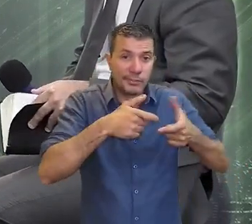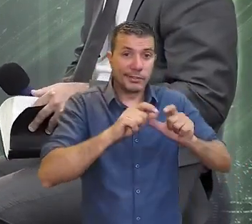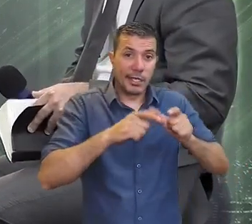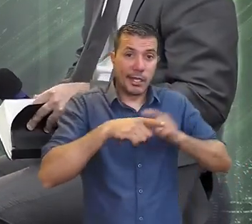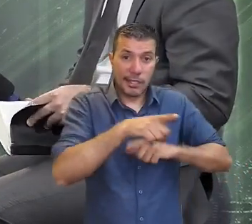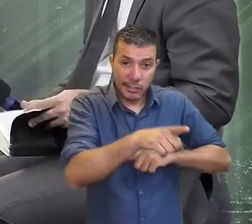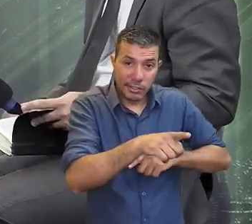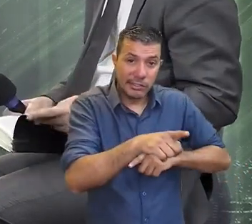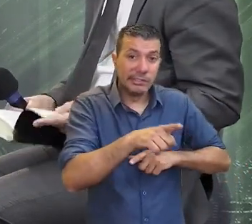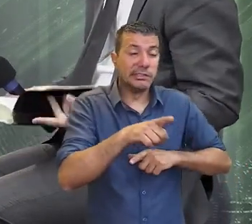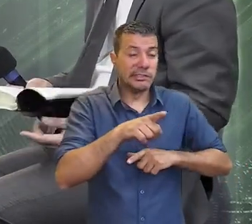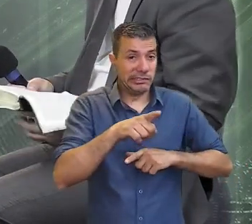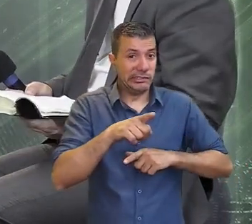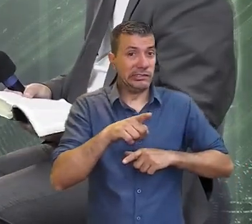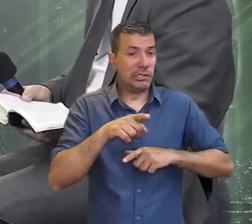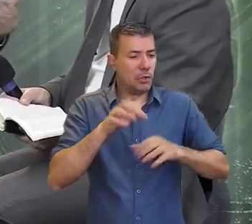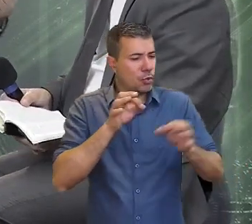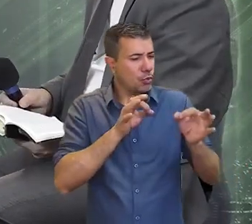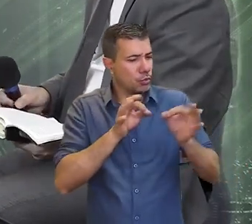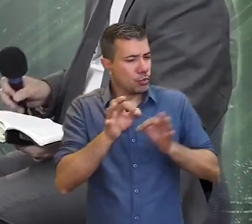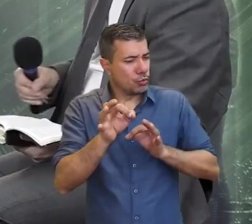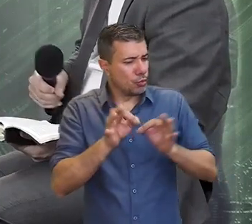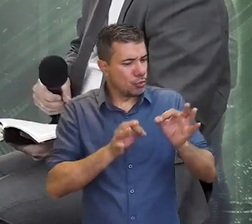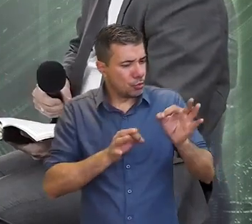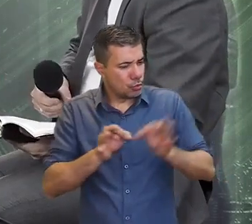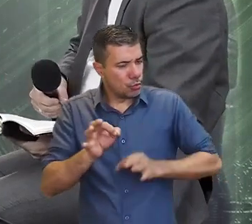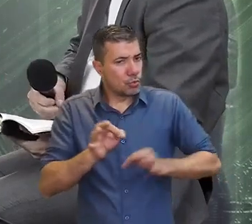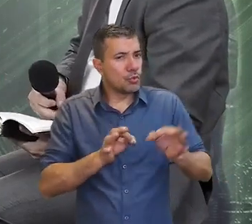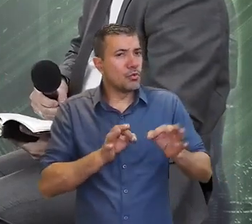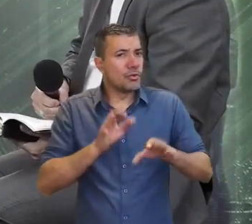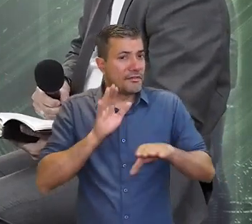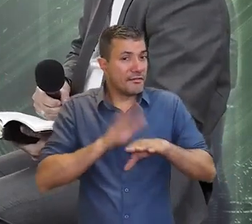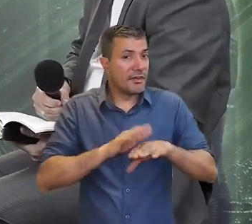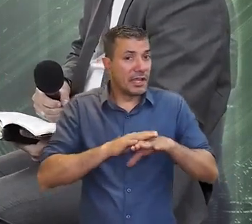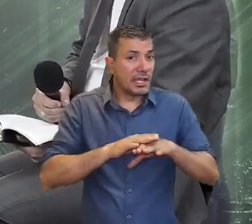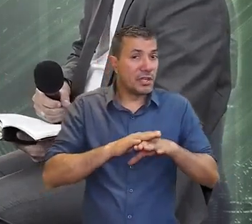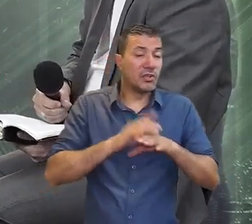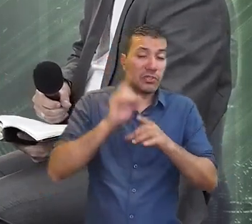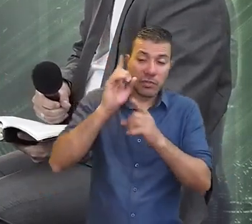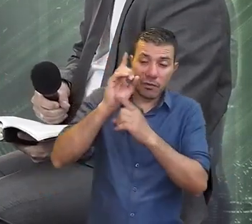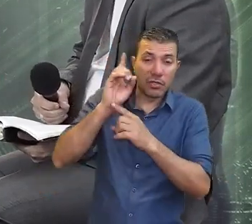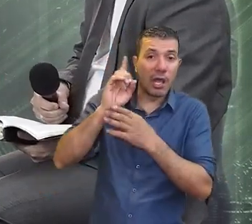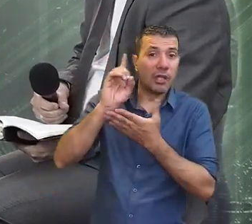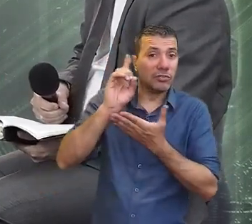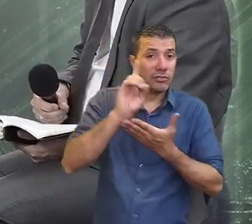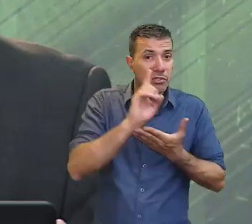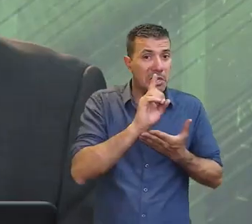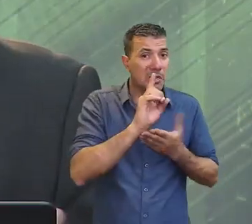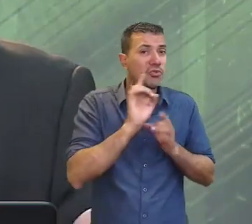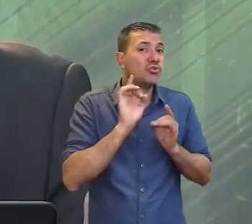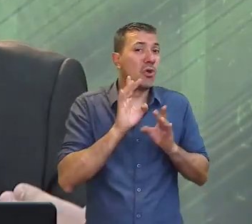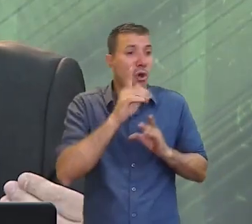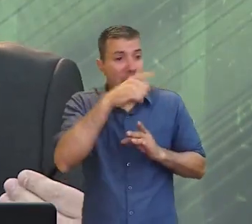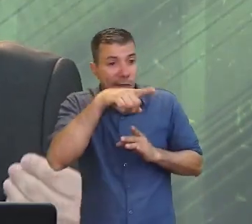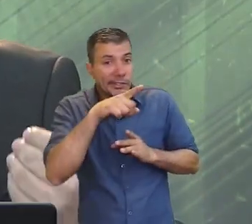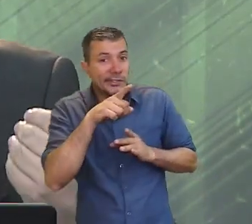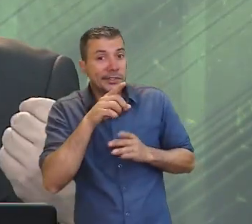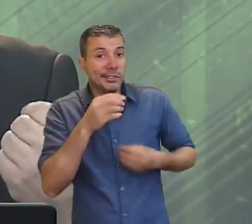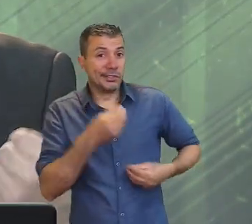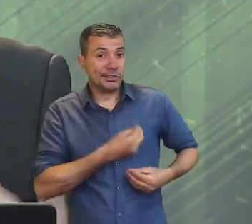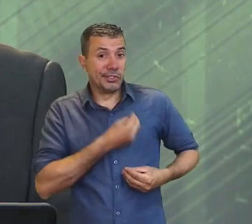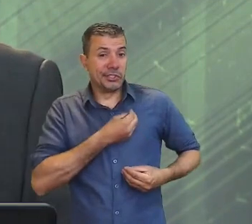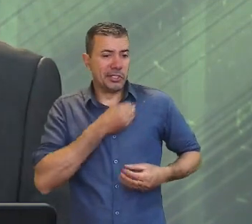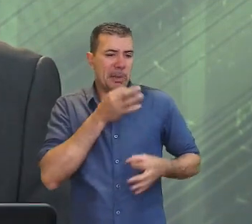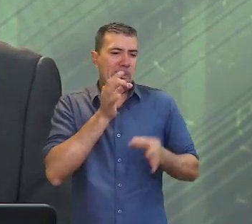e muito sofisticada, muito organizada, todos os seus esforços eram voltados, e não era apenas a sua organização, mas existia também todo